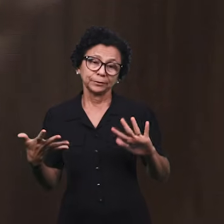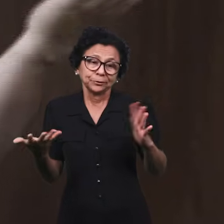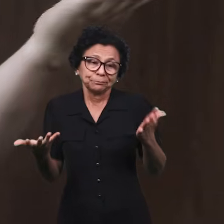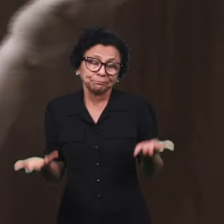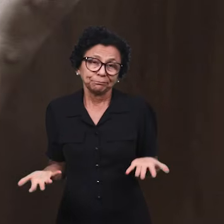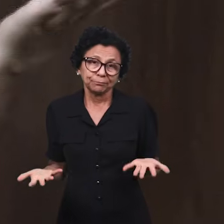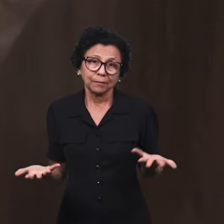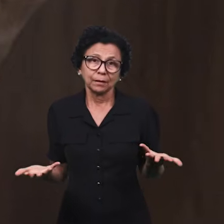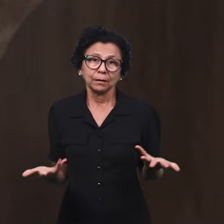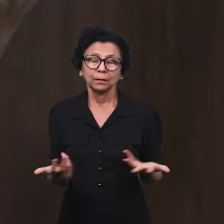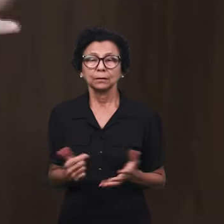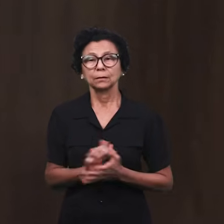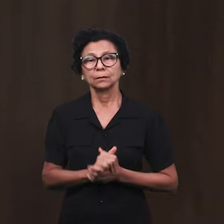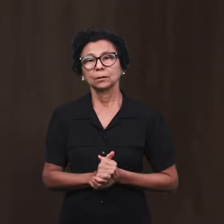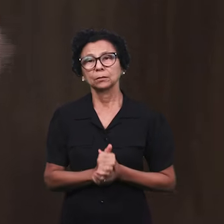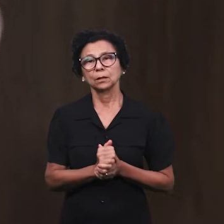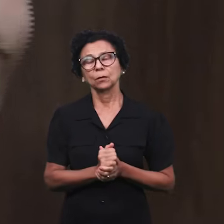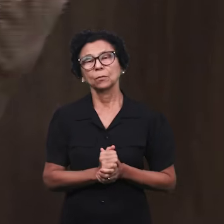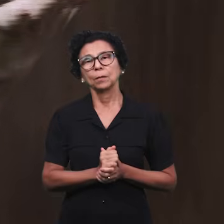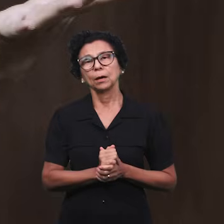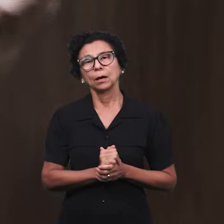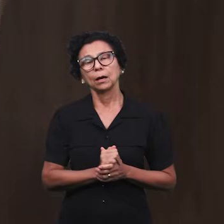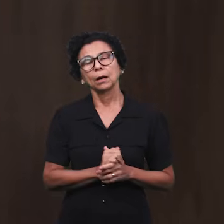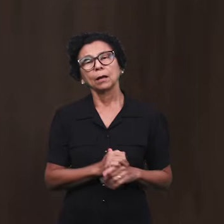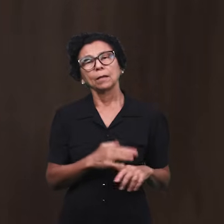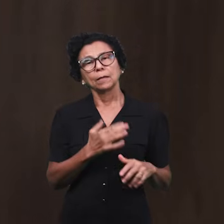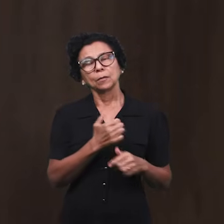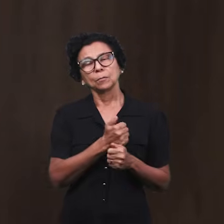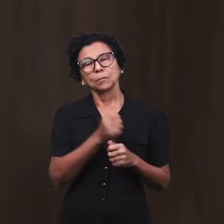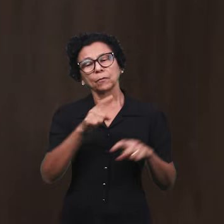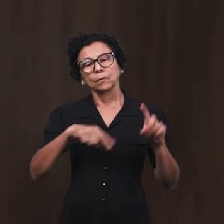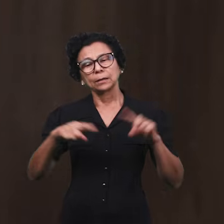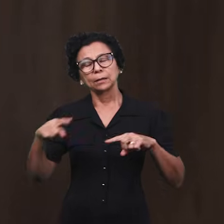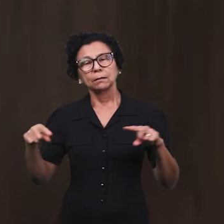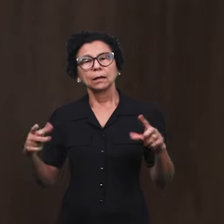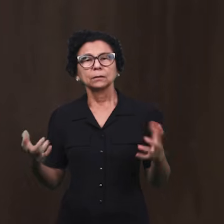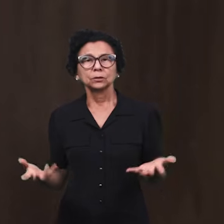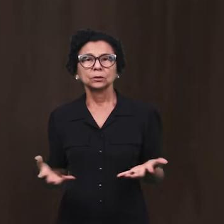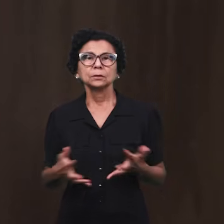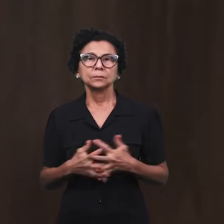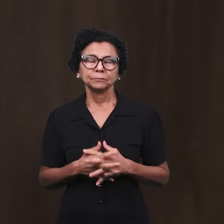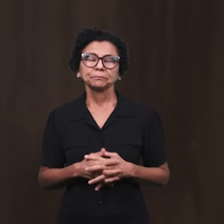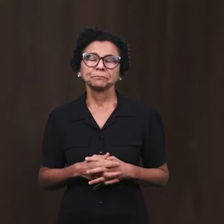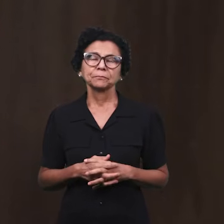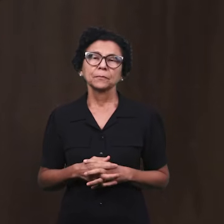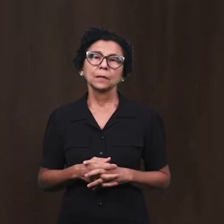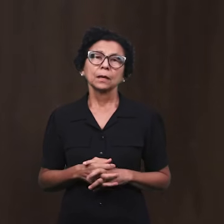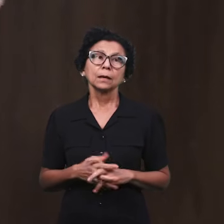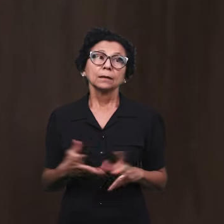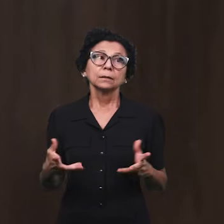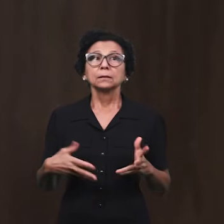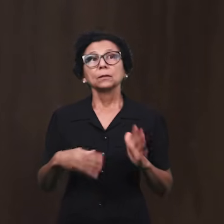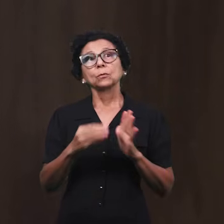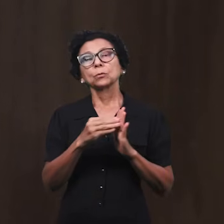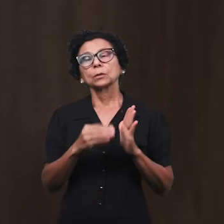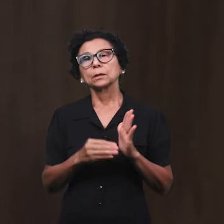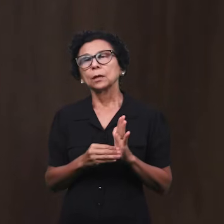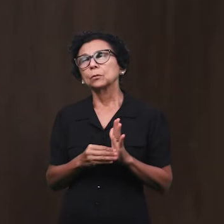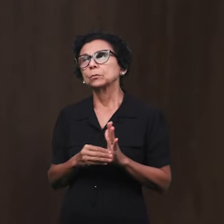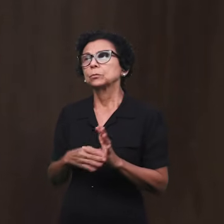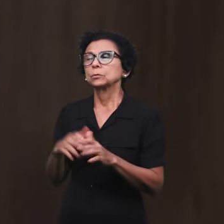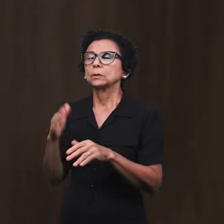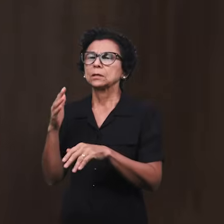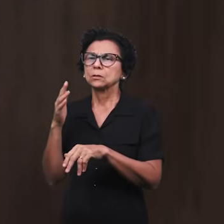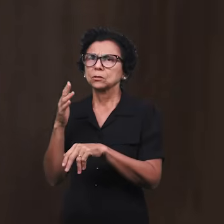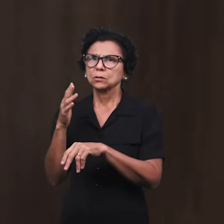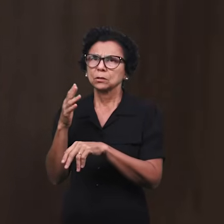de públicos que estão assistindo, que nós temos que nos preparar para isso. Então, quando chega um conteúdo que nós vamos gravar, a gente senta, abre, vê.